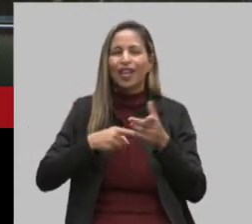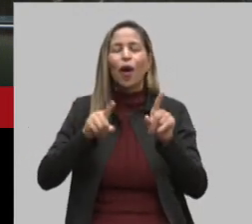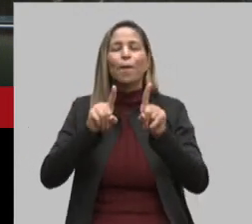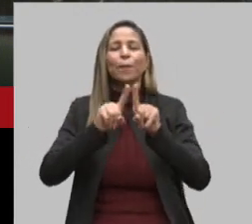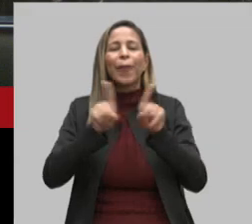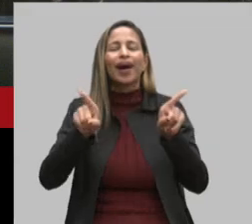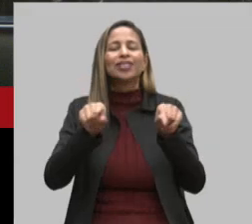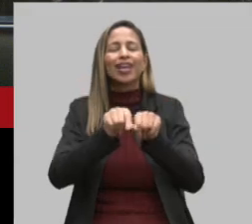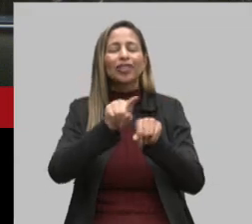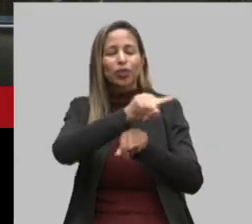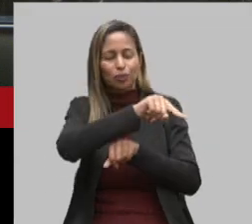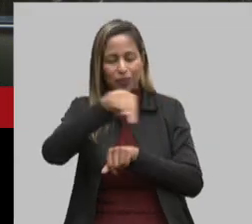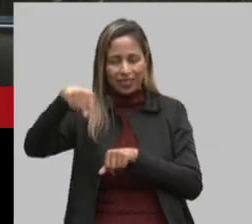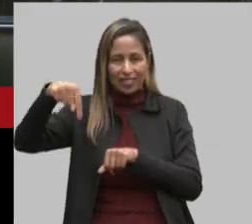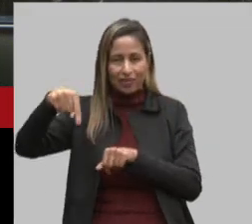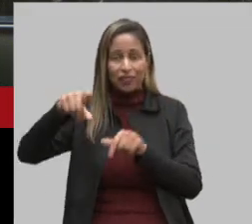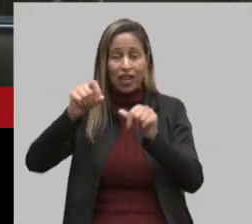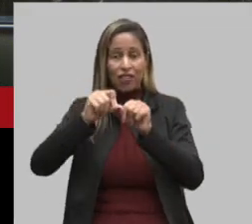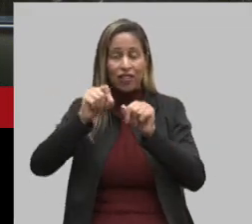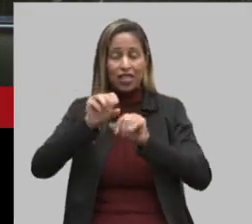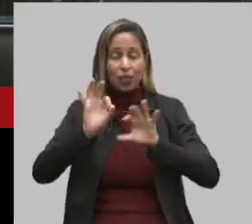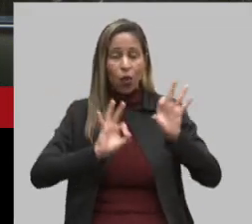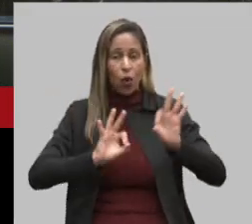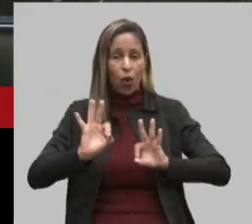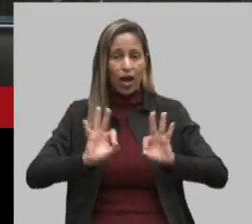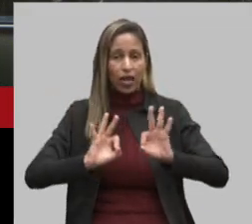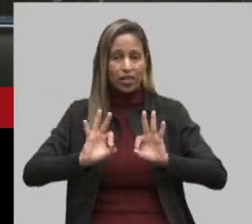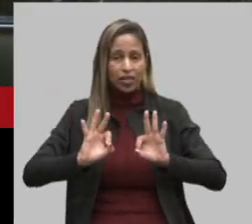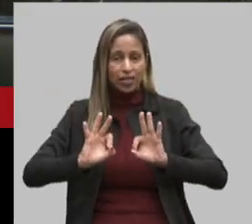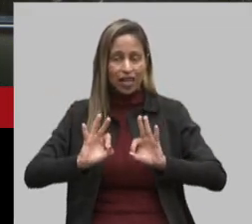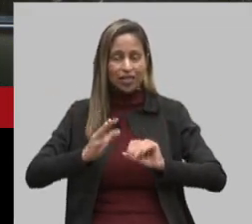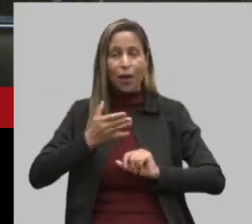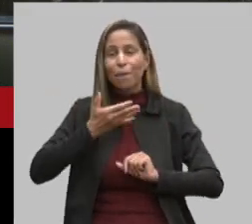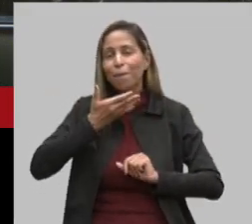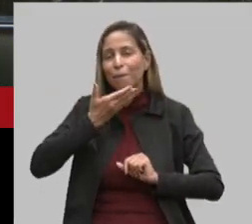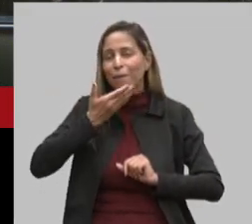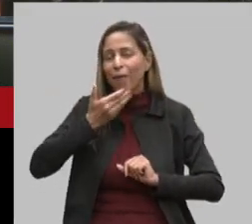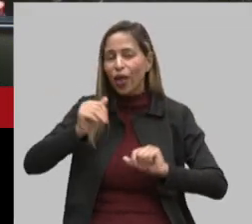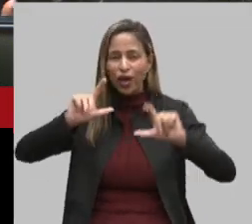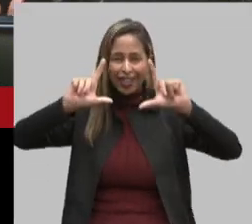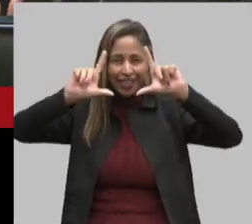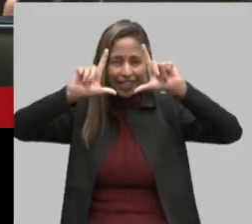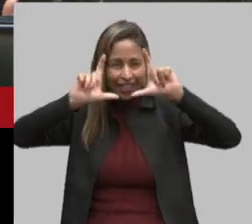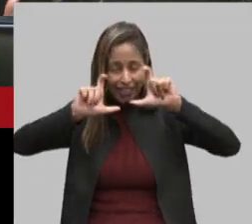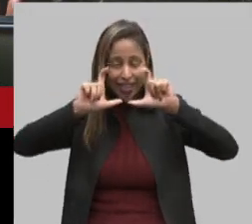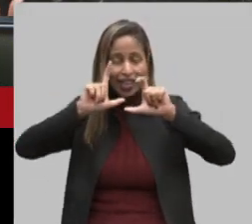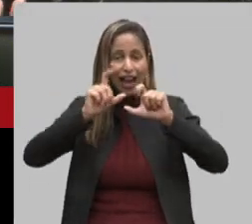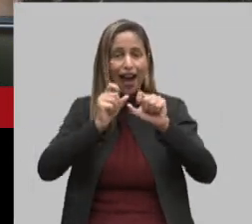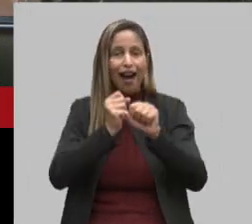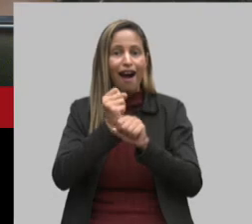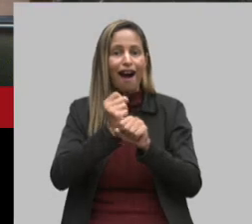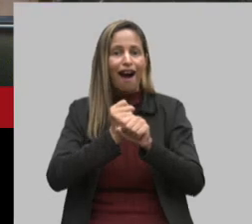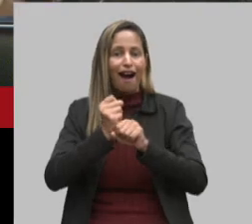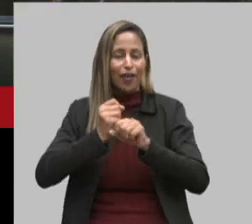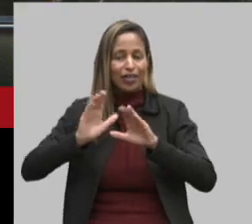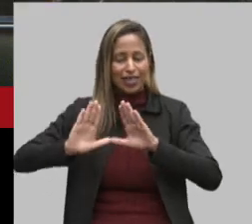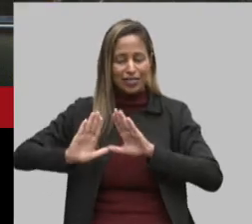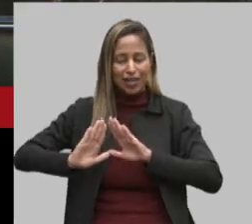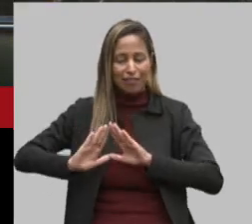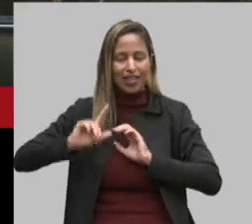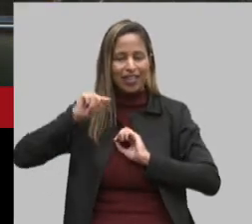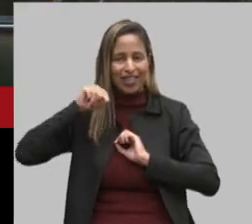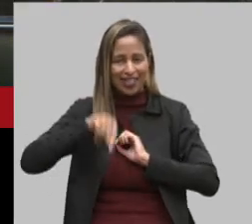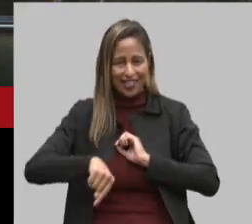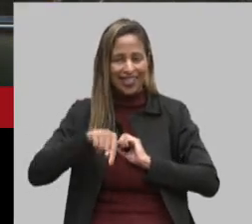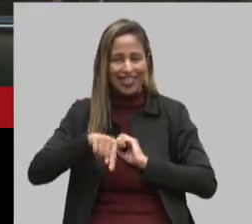mundo descer para que a gente Organize a melhor foto do ano da Assembleia Legislativa que será